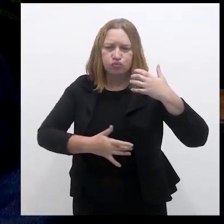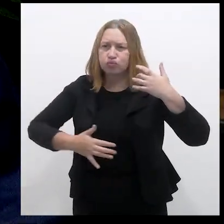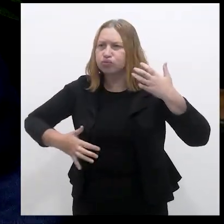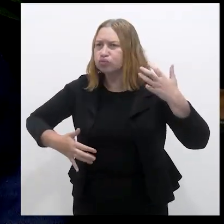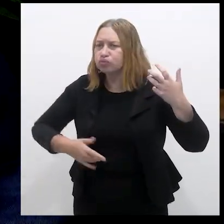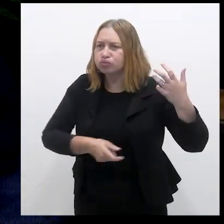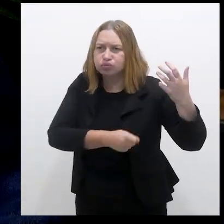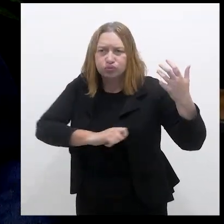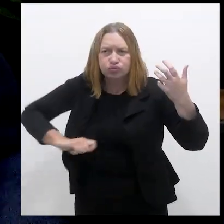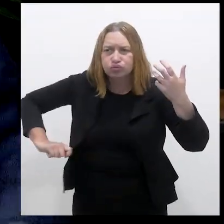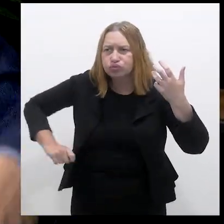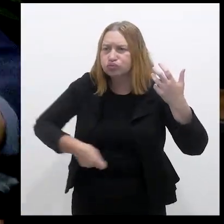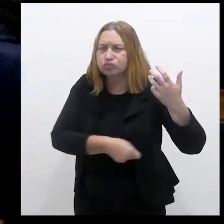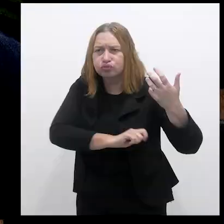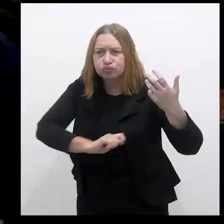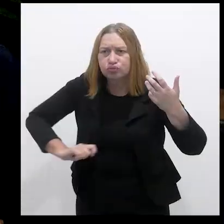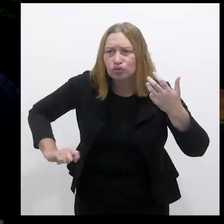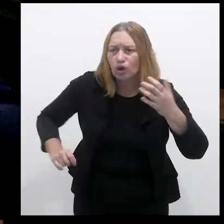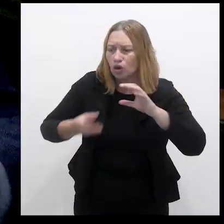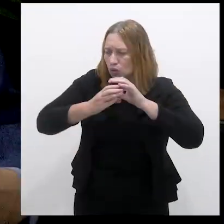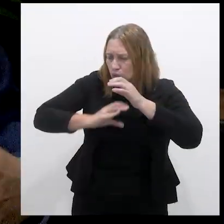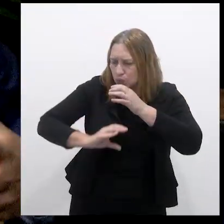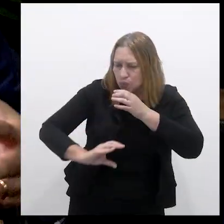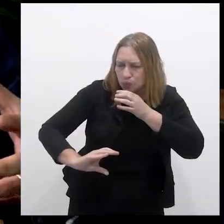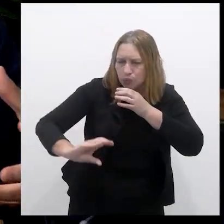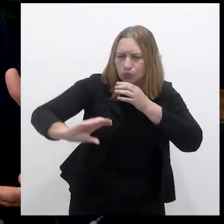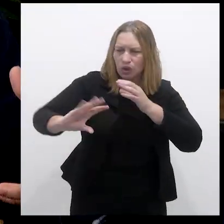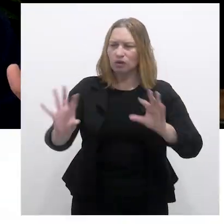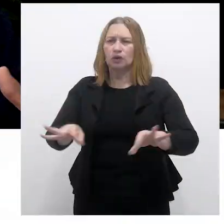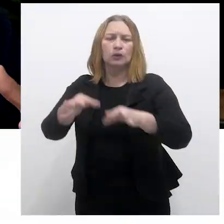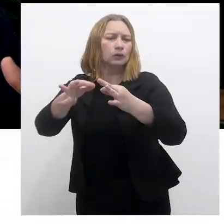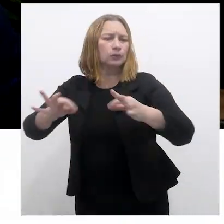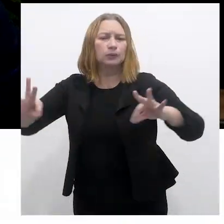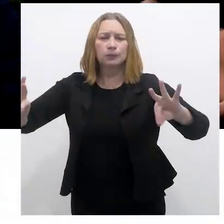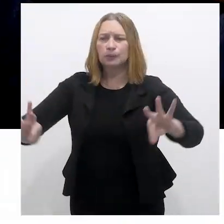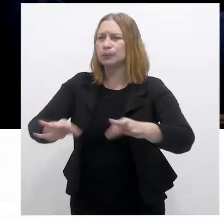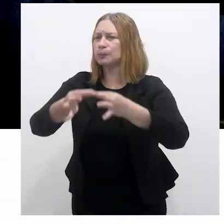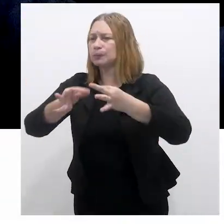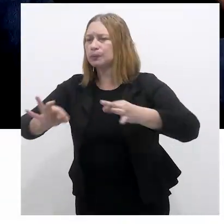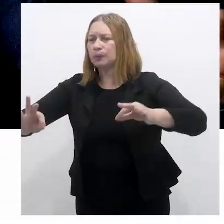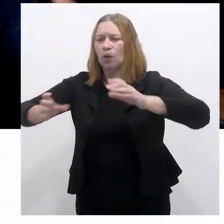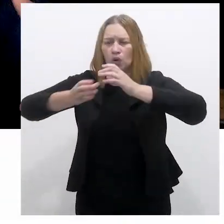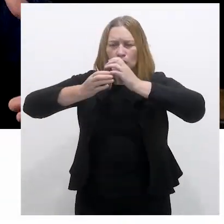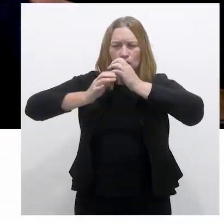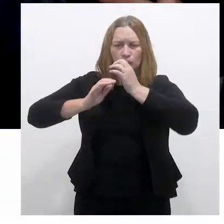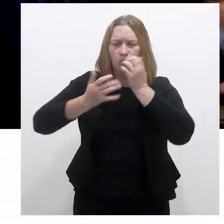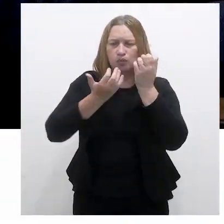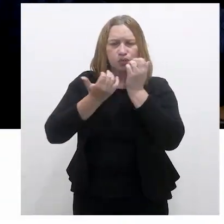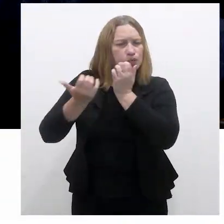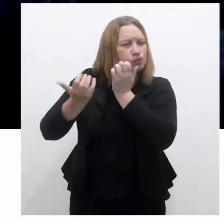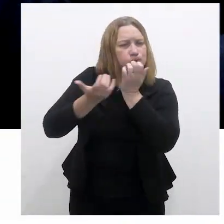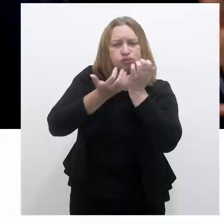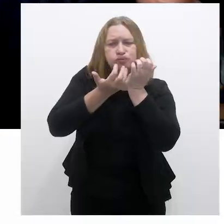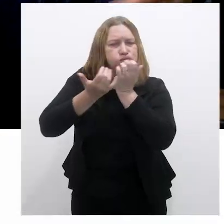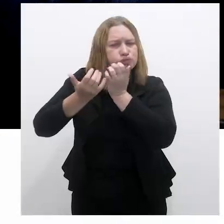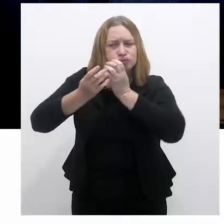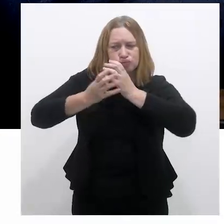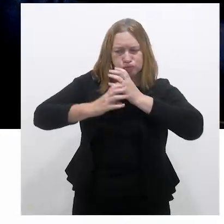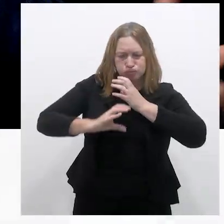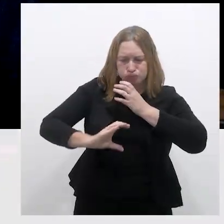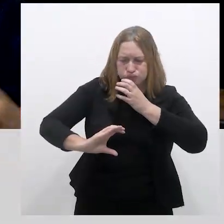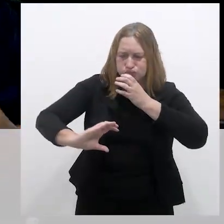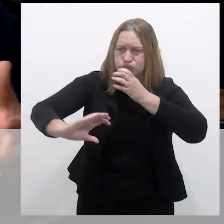de si, Sim. sabe? Com uma ideia, com um compositor, com um maestro tentando envolvê-los